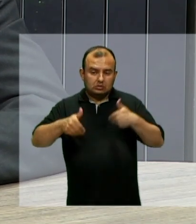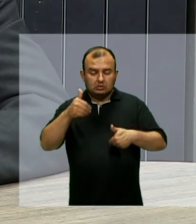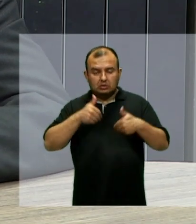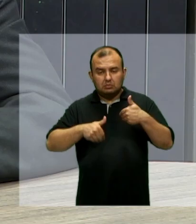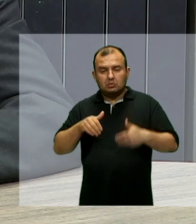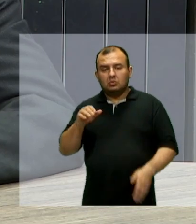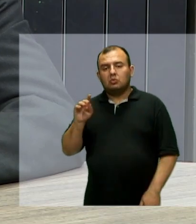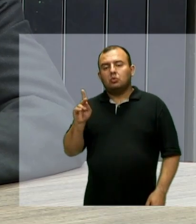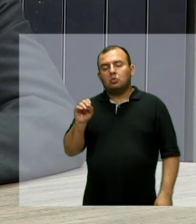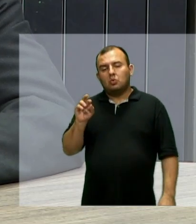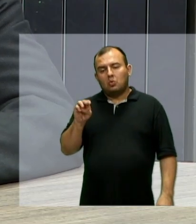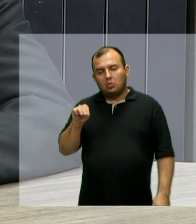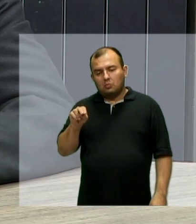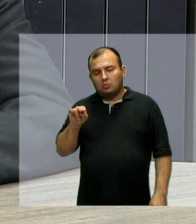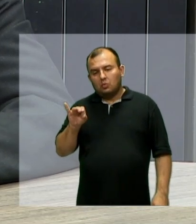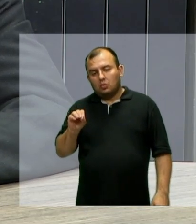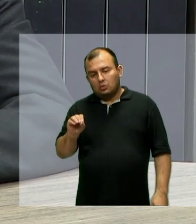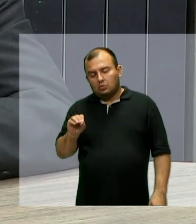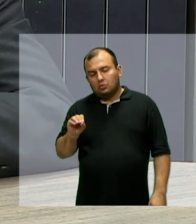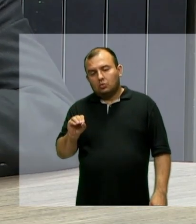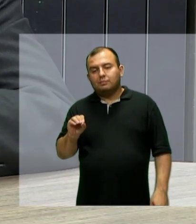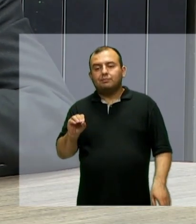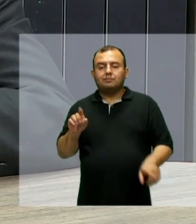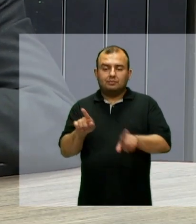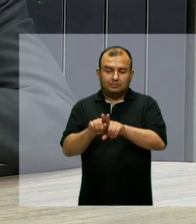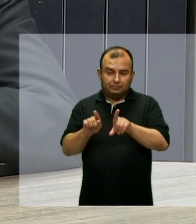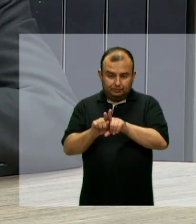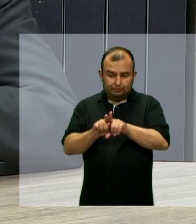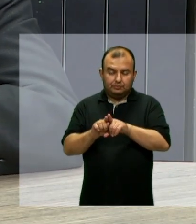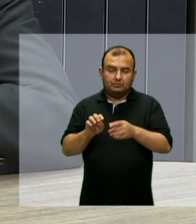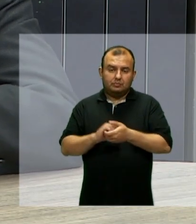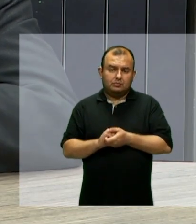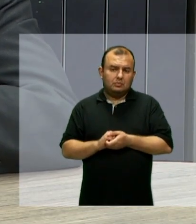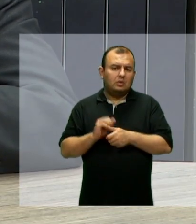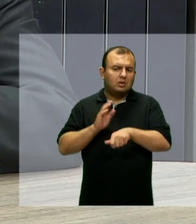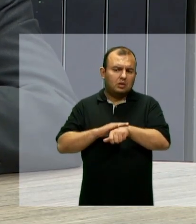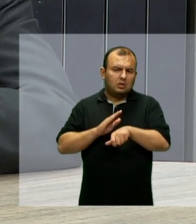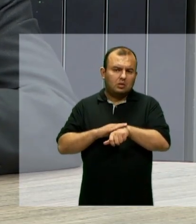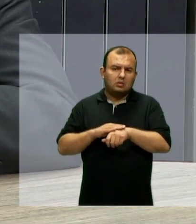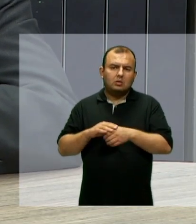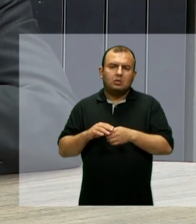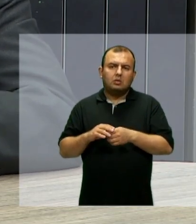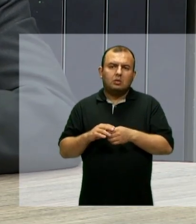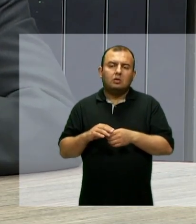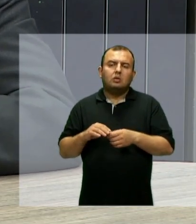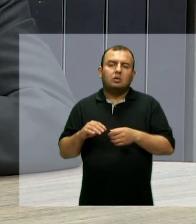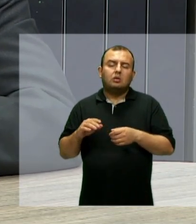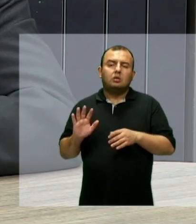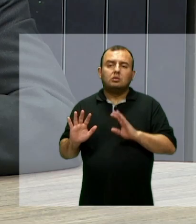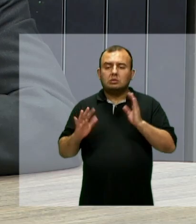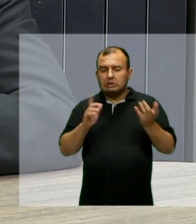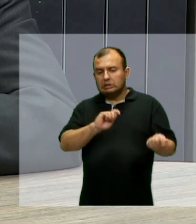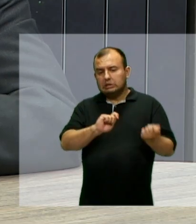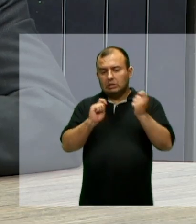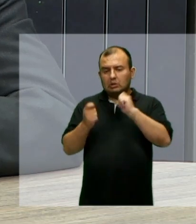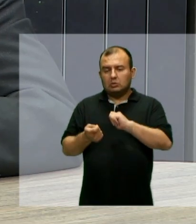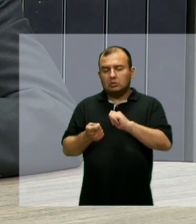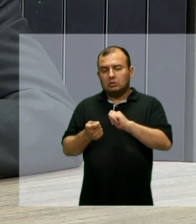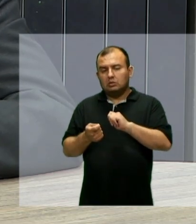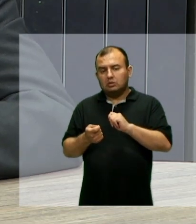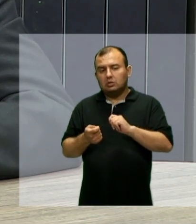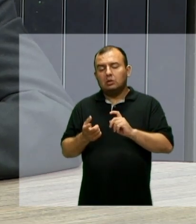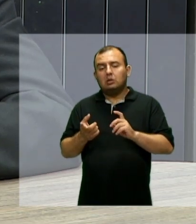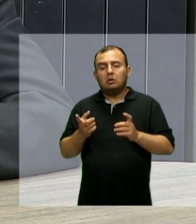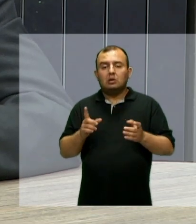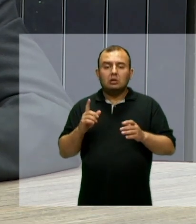hormonal durante muito tempo, né, e não fiz assim, às vezes, acompanhamento adequado,